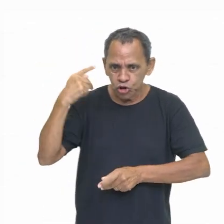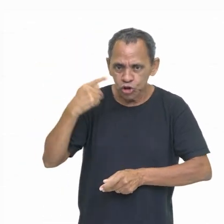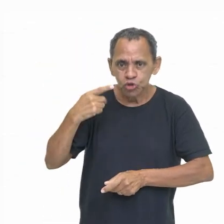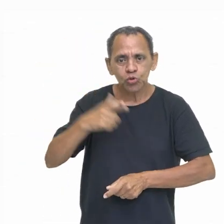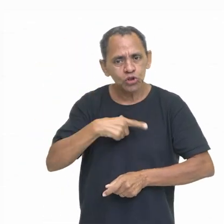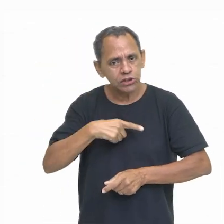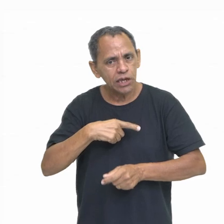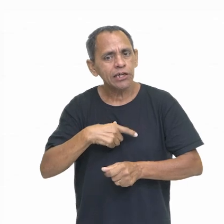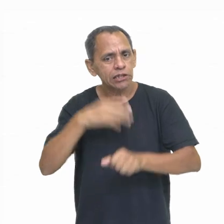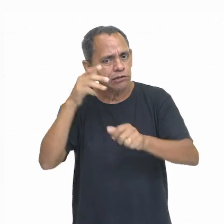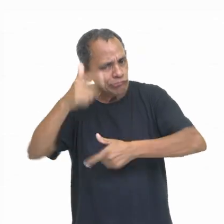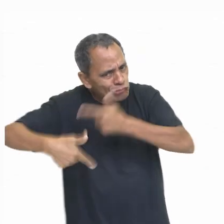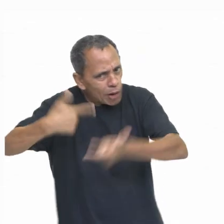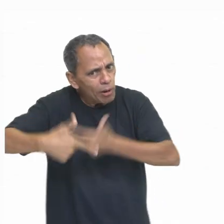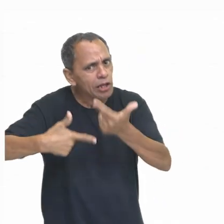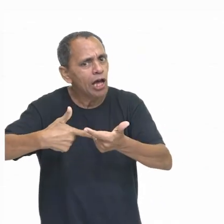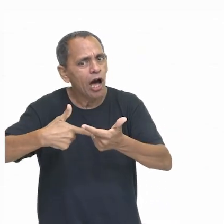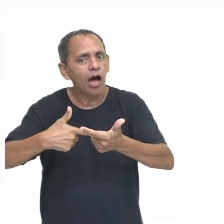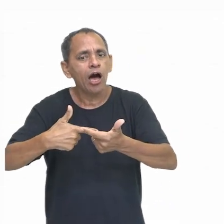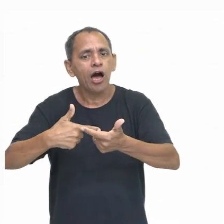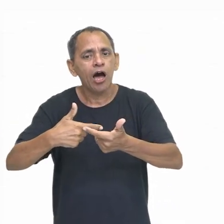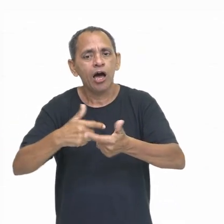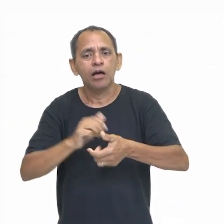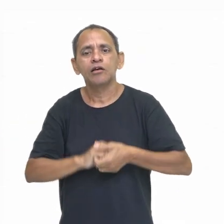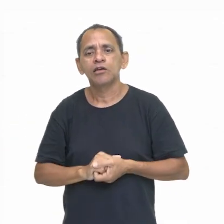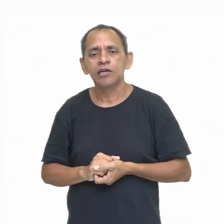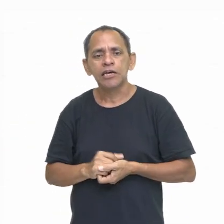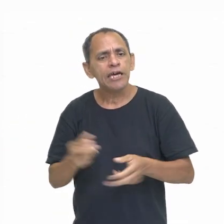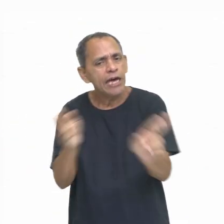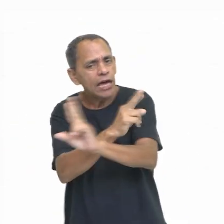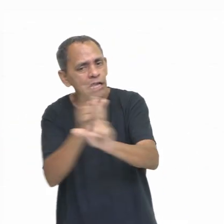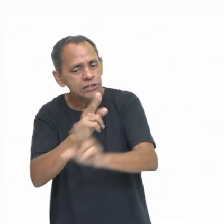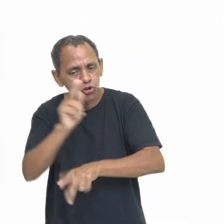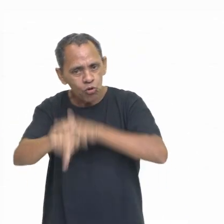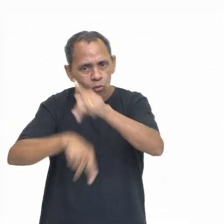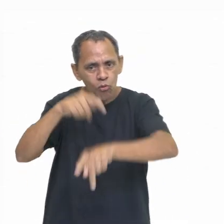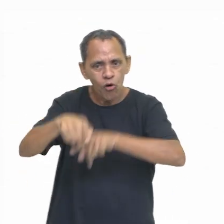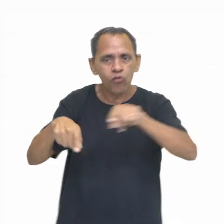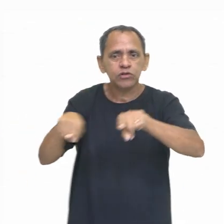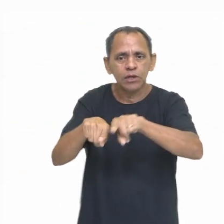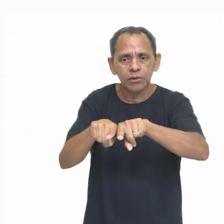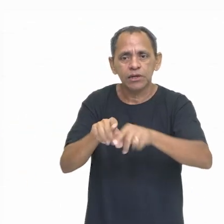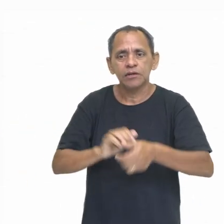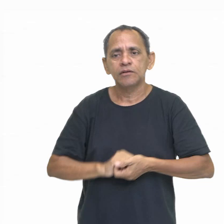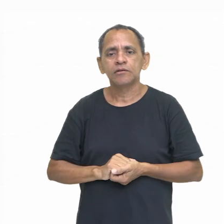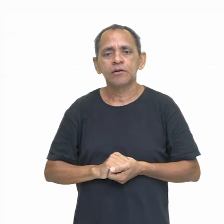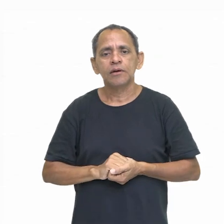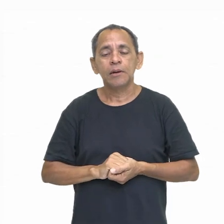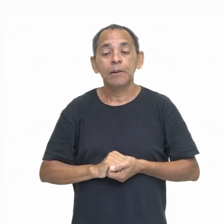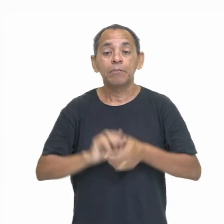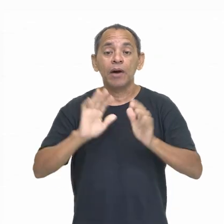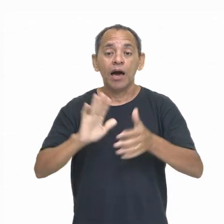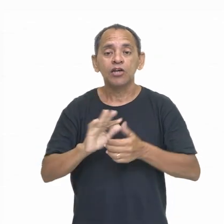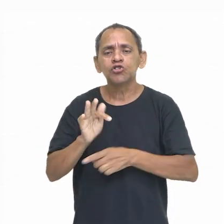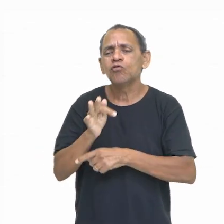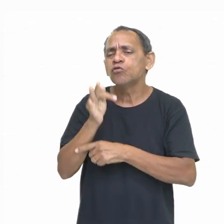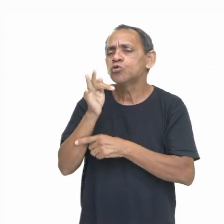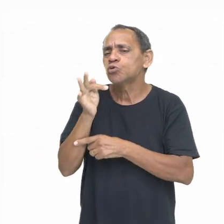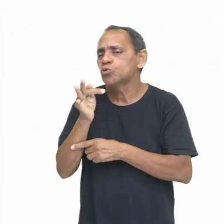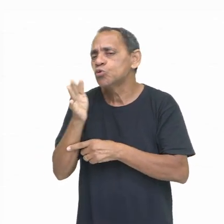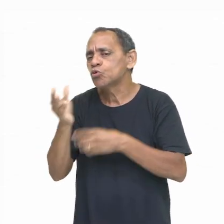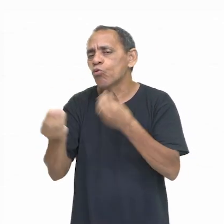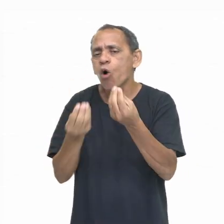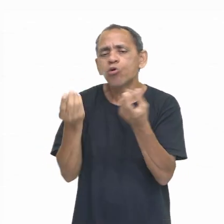práticas clientelistas podem ser modificadas, ok? Mas e quais são as perspectivas e desafios que nós temos para